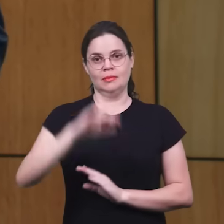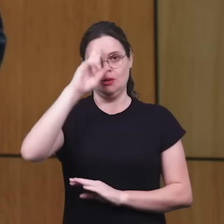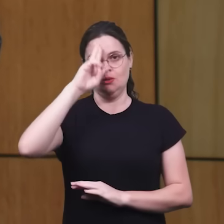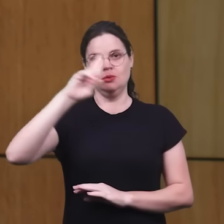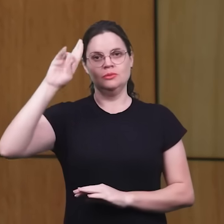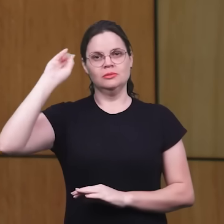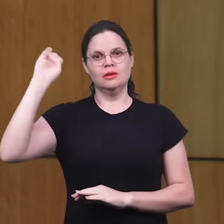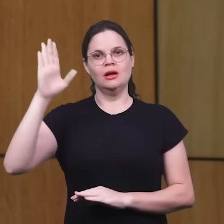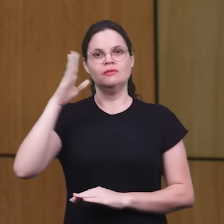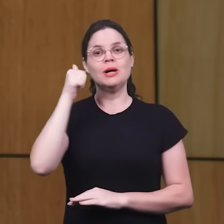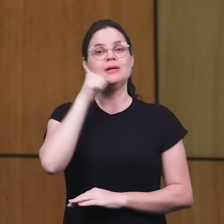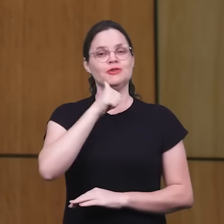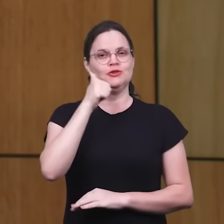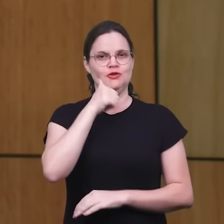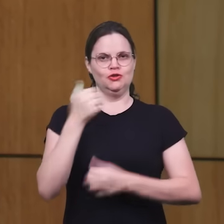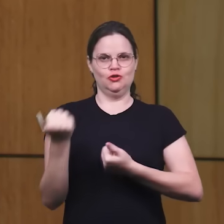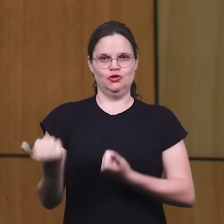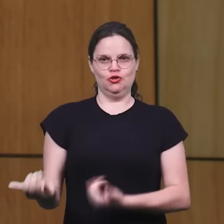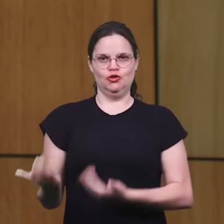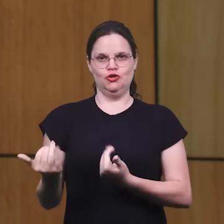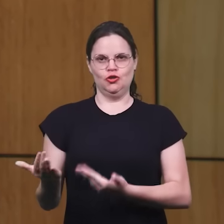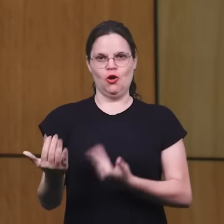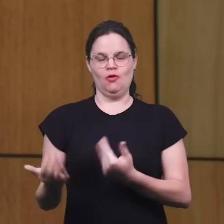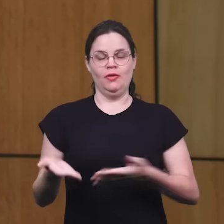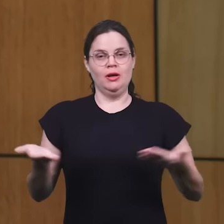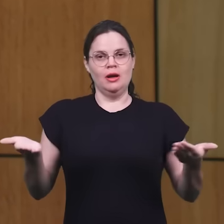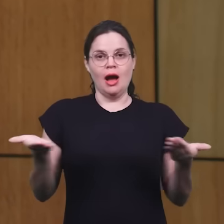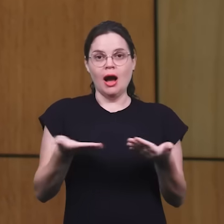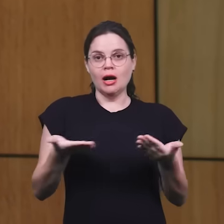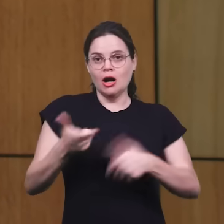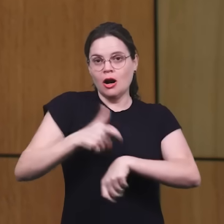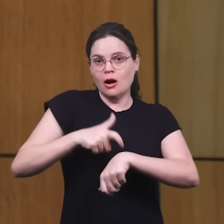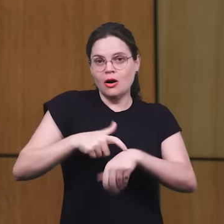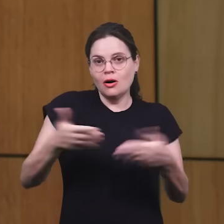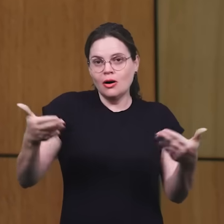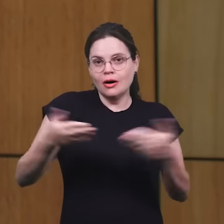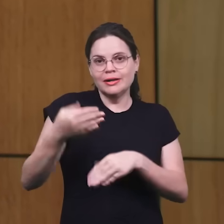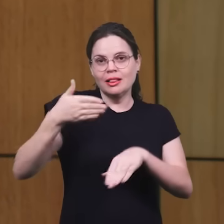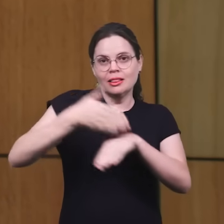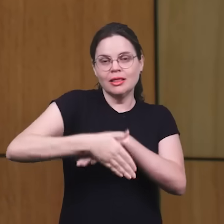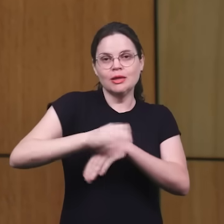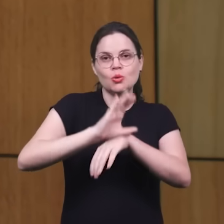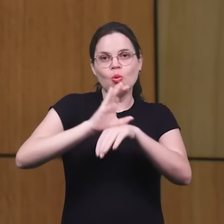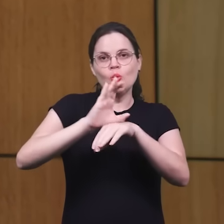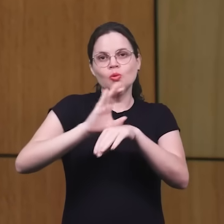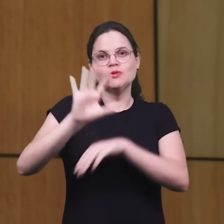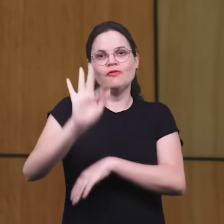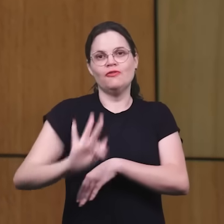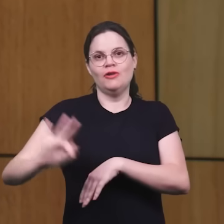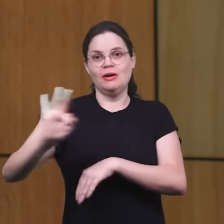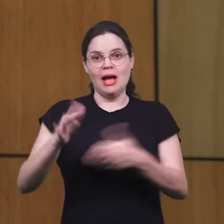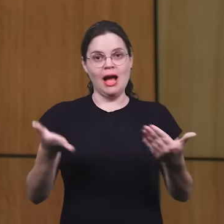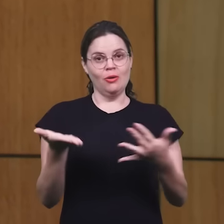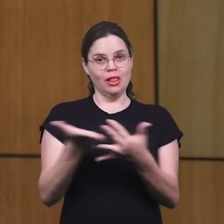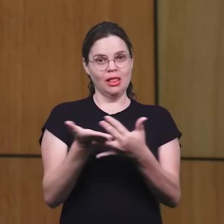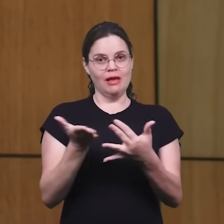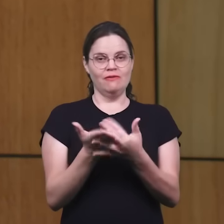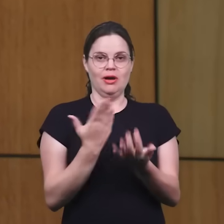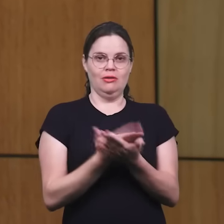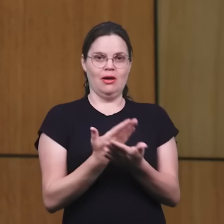Senhor revelou uma jovem que está cursando a faculdade de medicina e ela está nessa hora no intervalo das